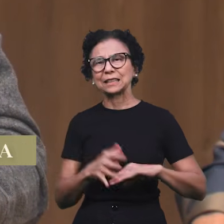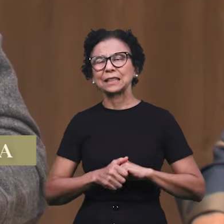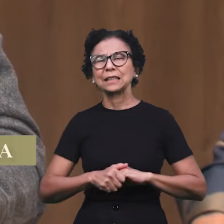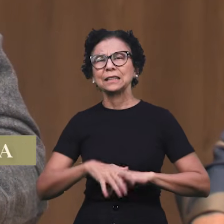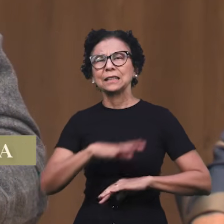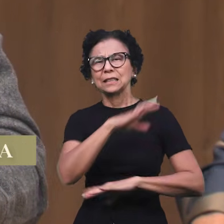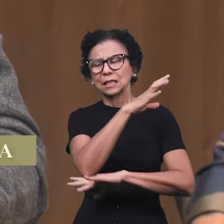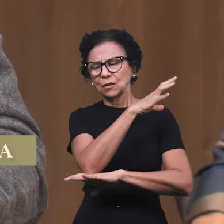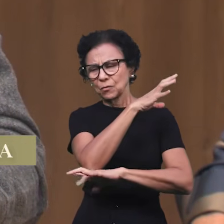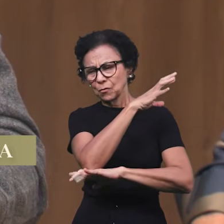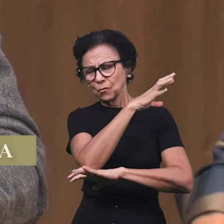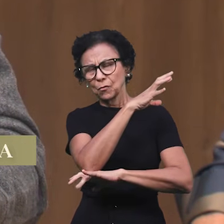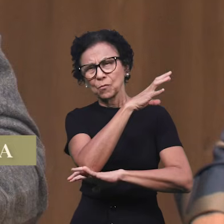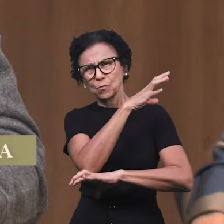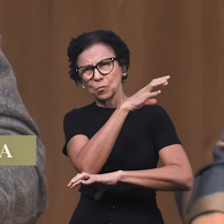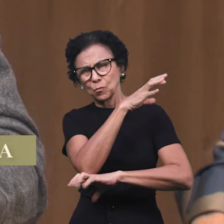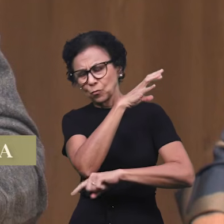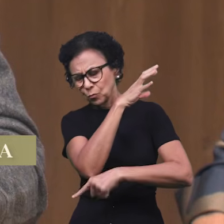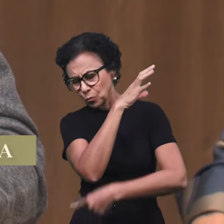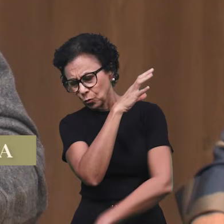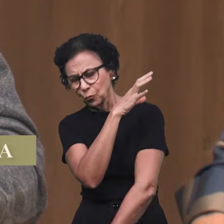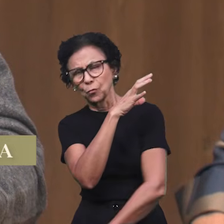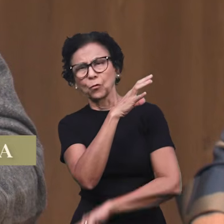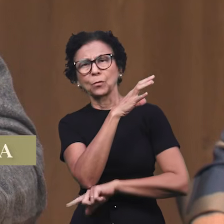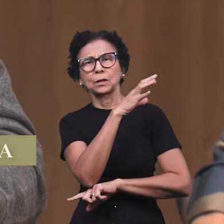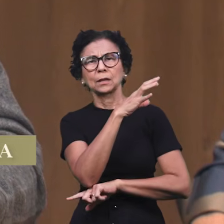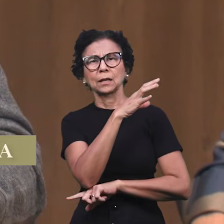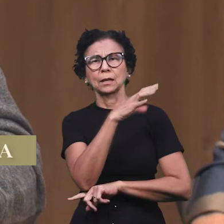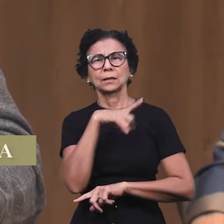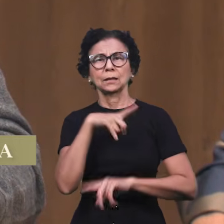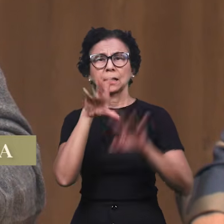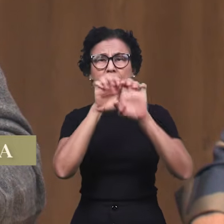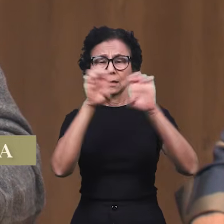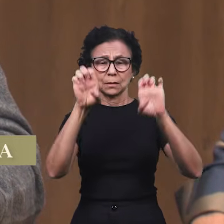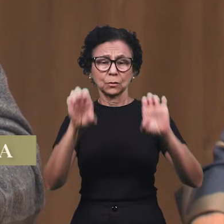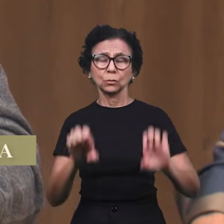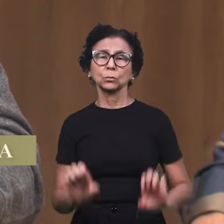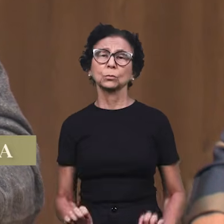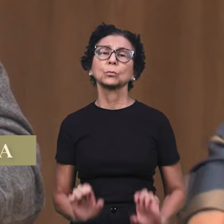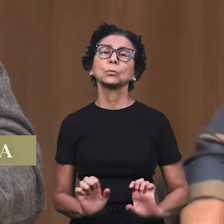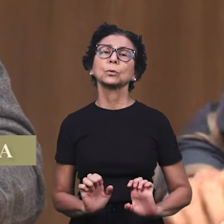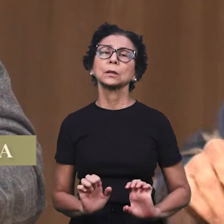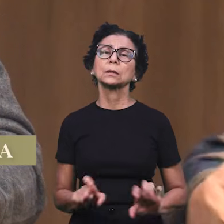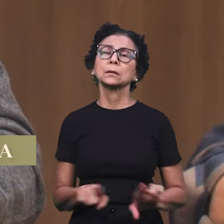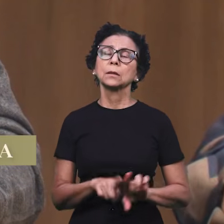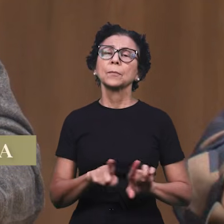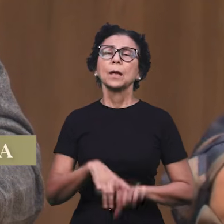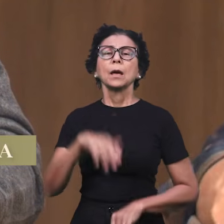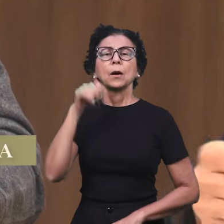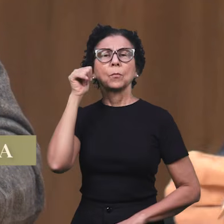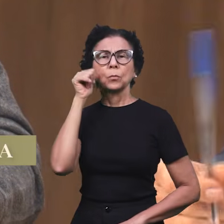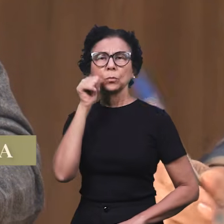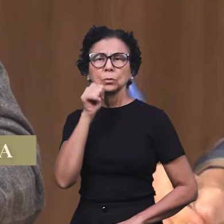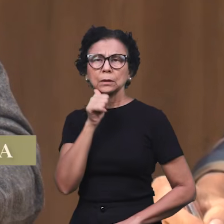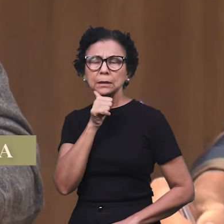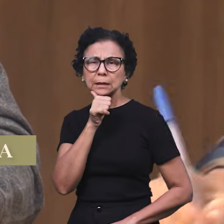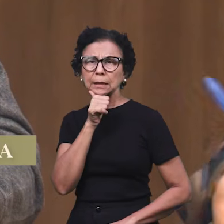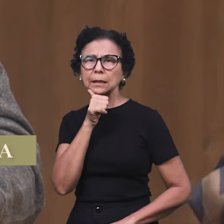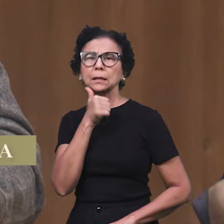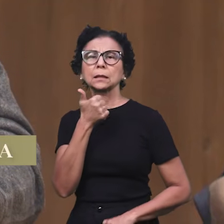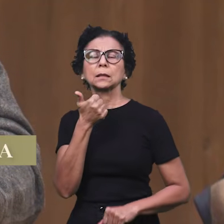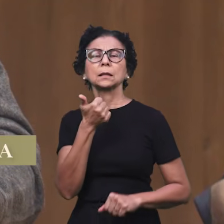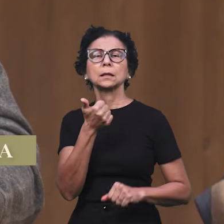da tua casa tem um significado assim: estar em retaguarda, servindo de apoio e proteção